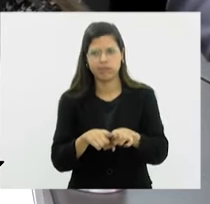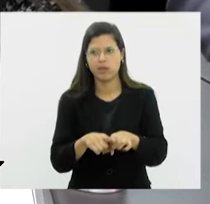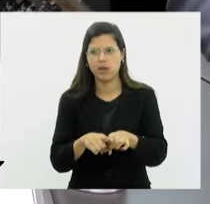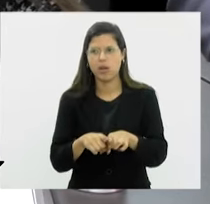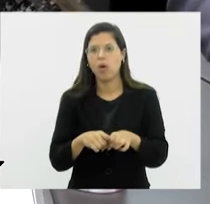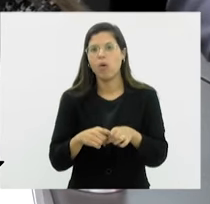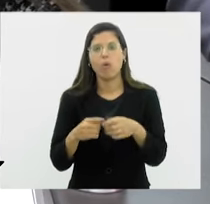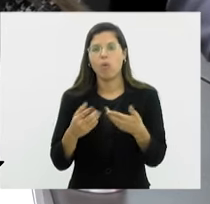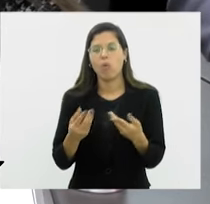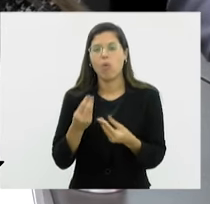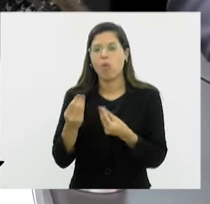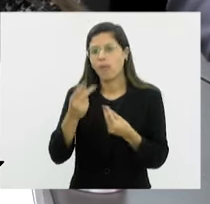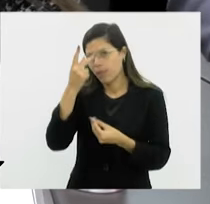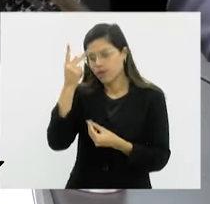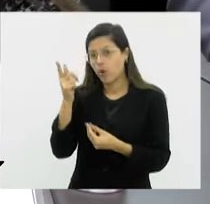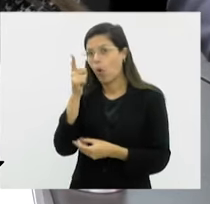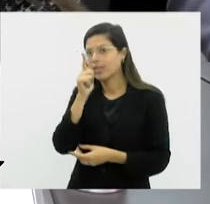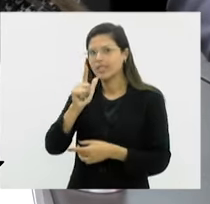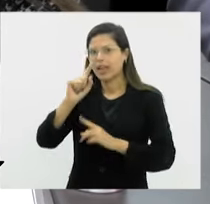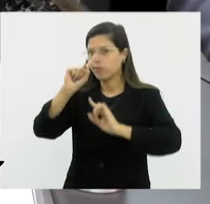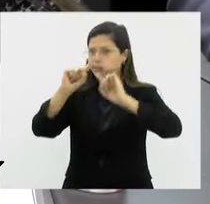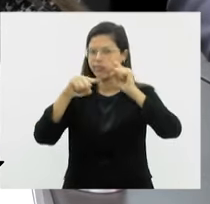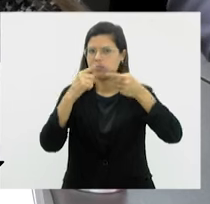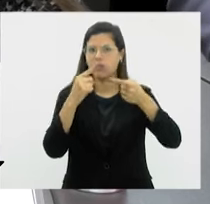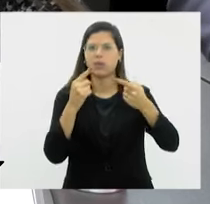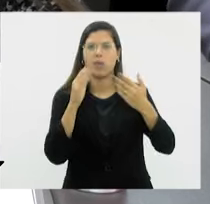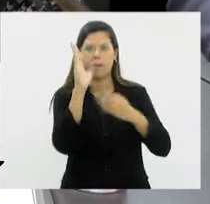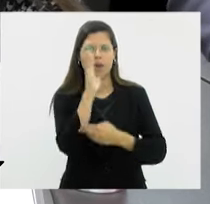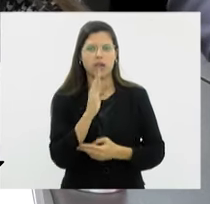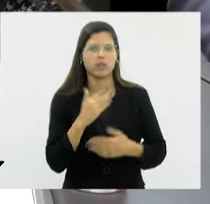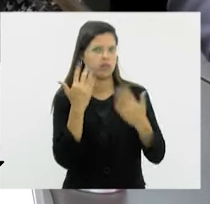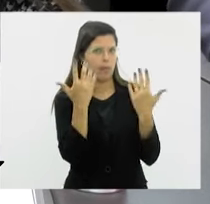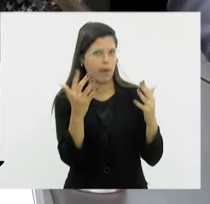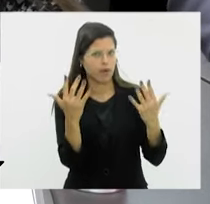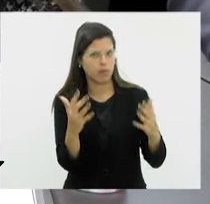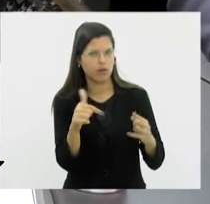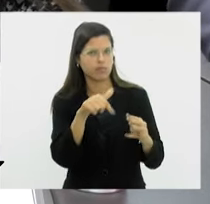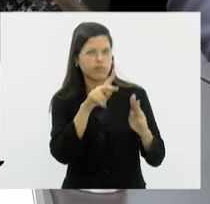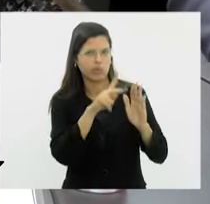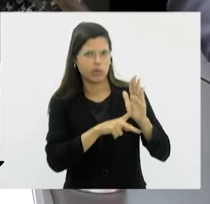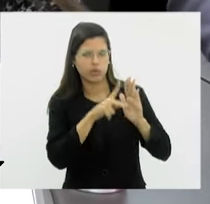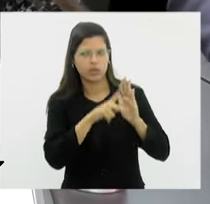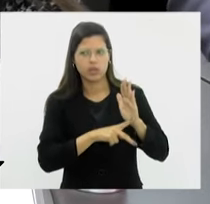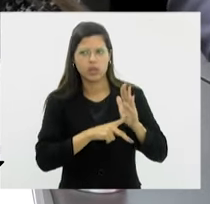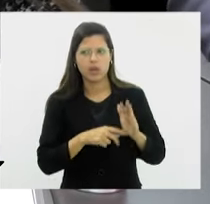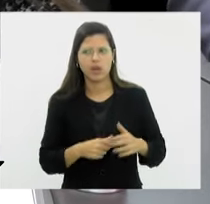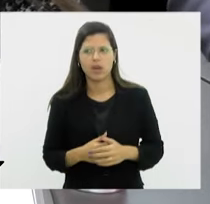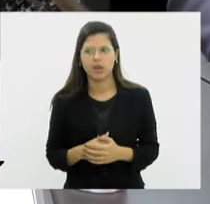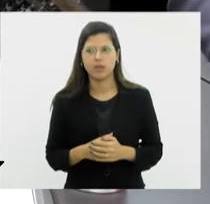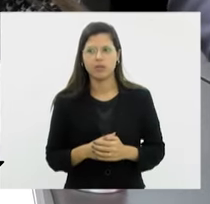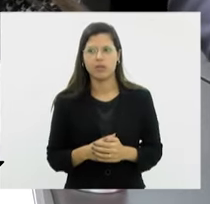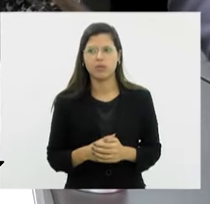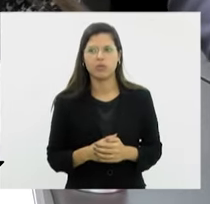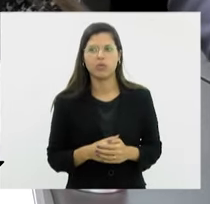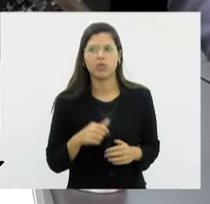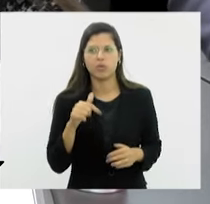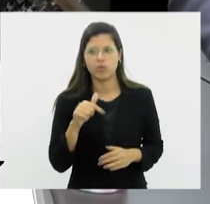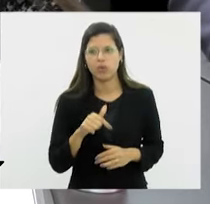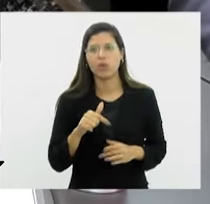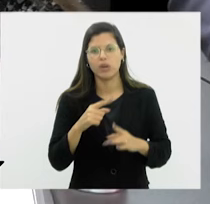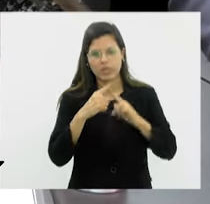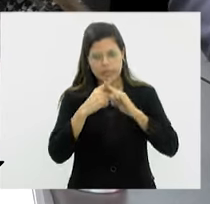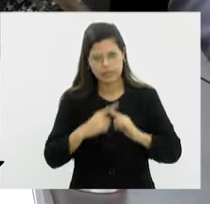consegue chegar. Né? Então, o Brasil está de parabéns, de fato, nesse projeto, nesse campeonato, que foi o